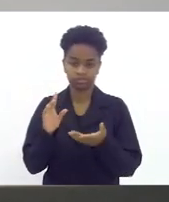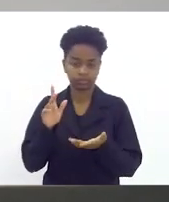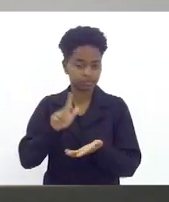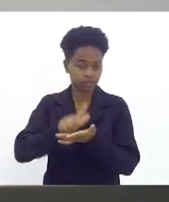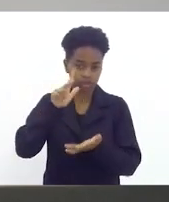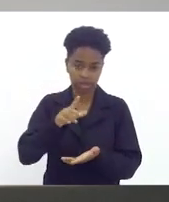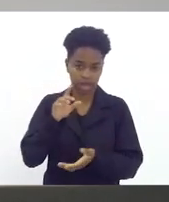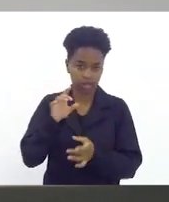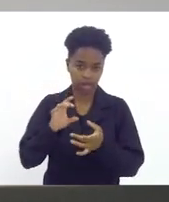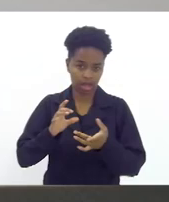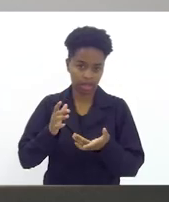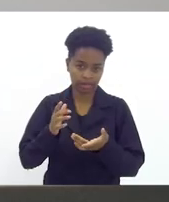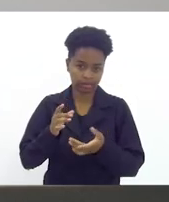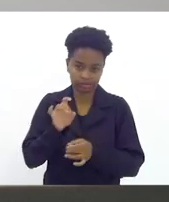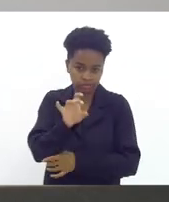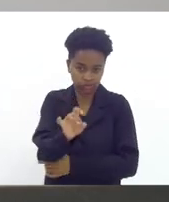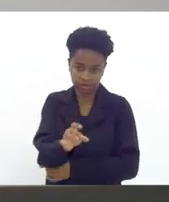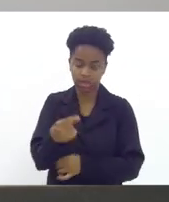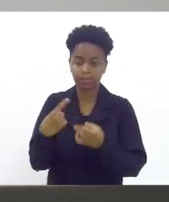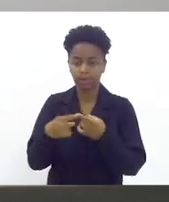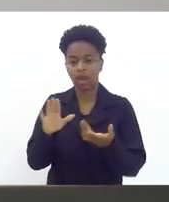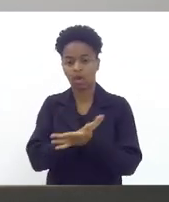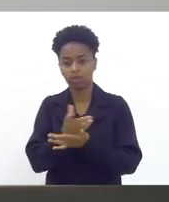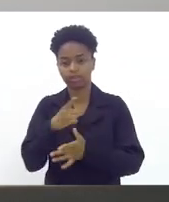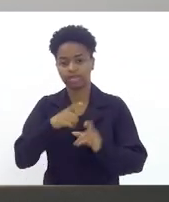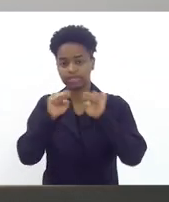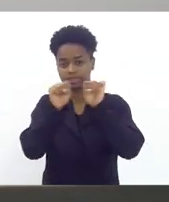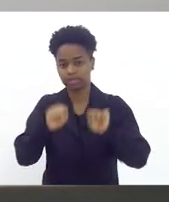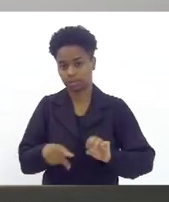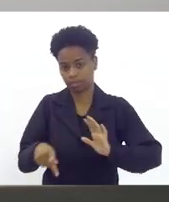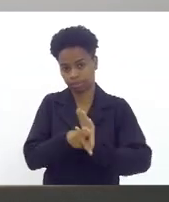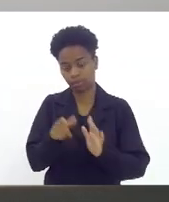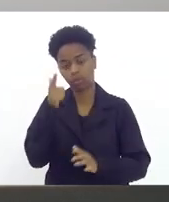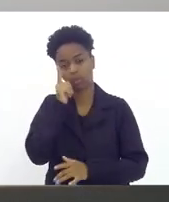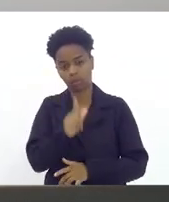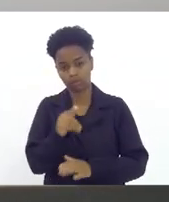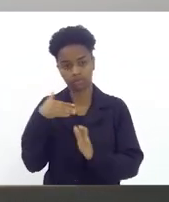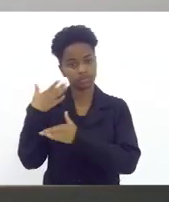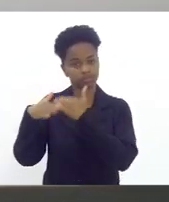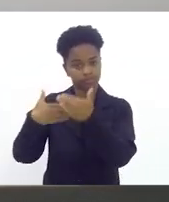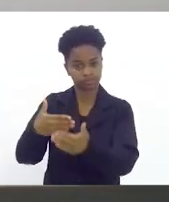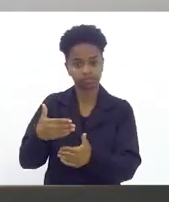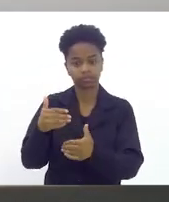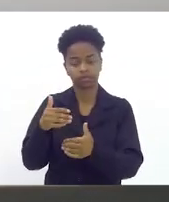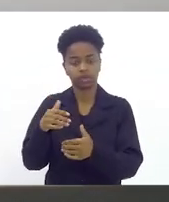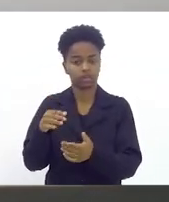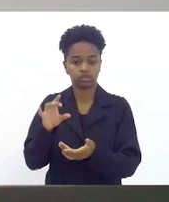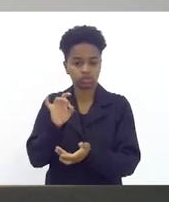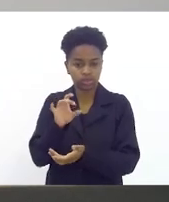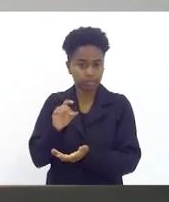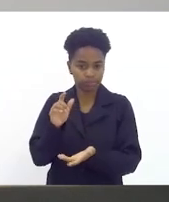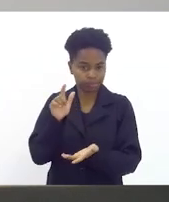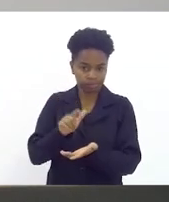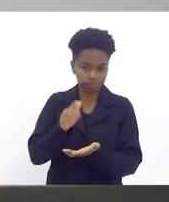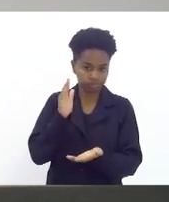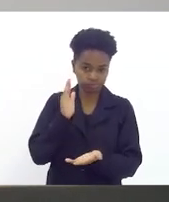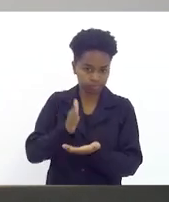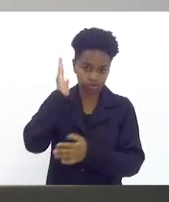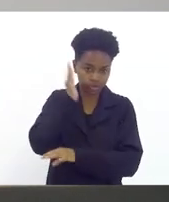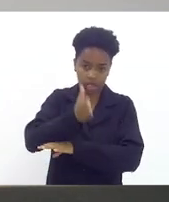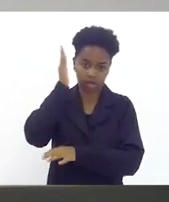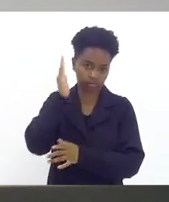automática alguns estados tem seu sistemas próprios e conseguiram avançar nessa validação automática o estado do Rio